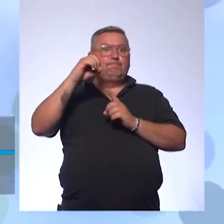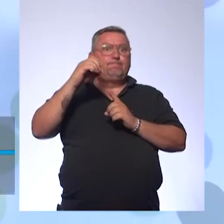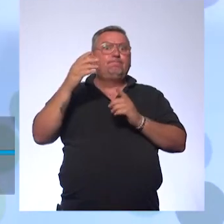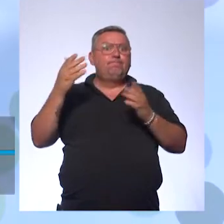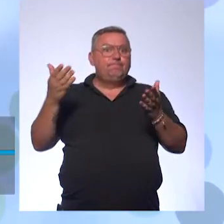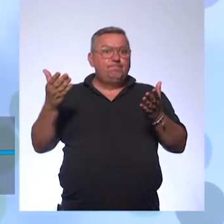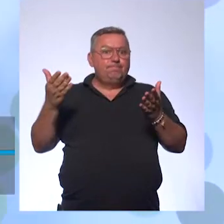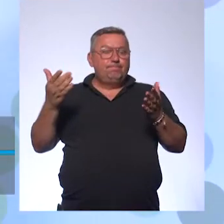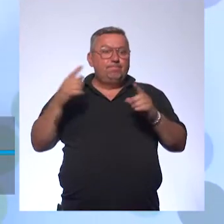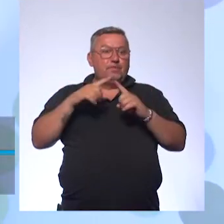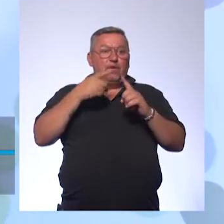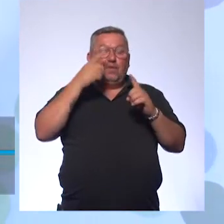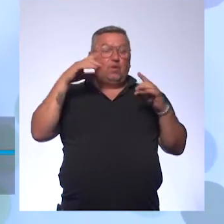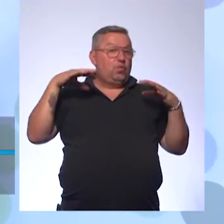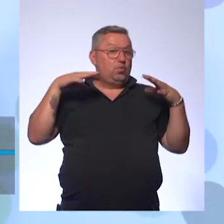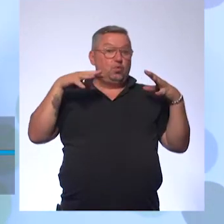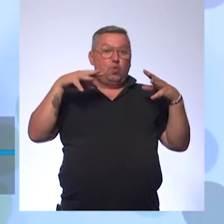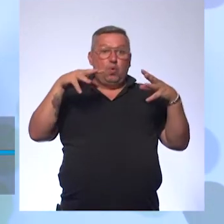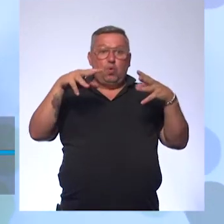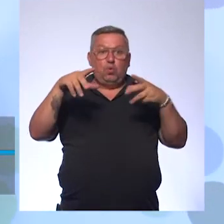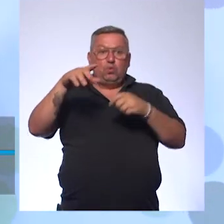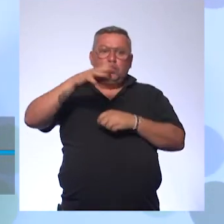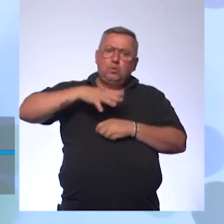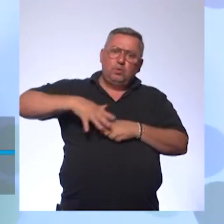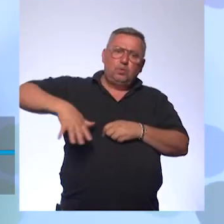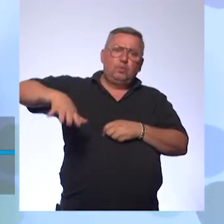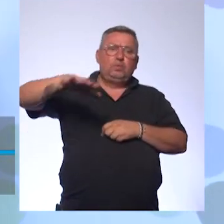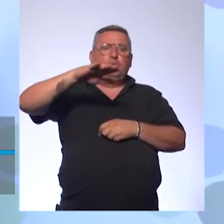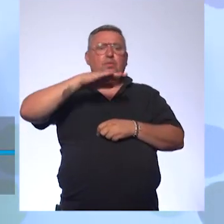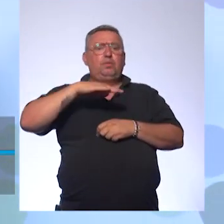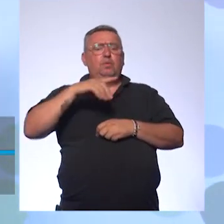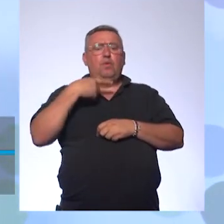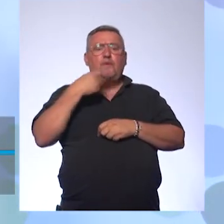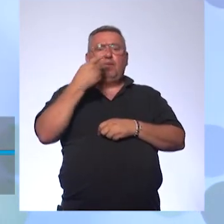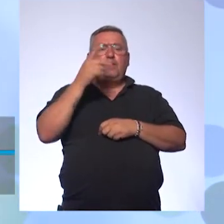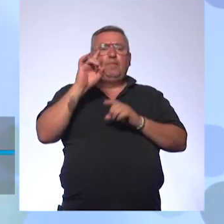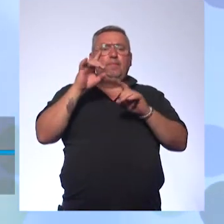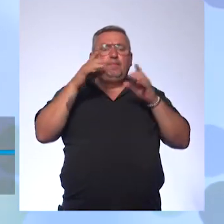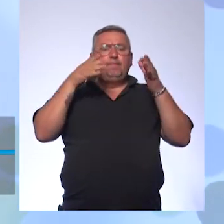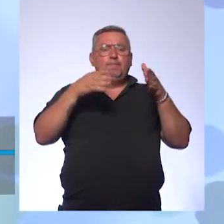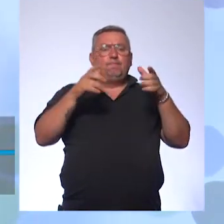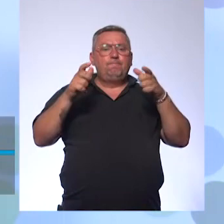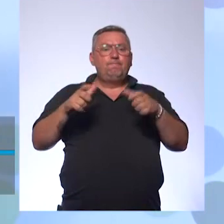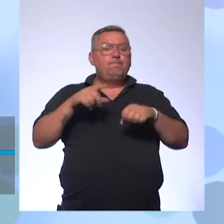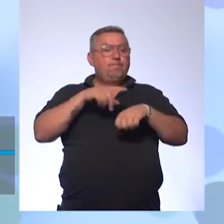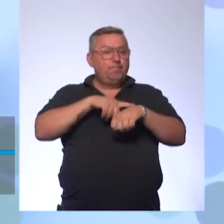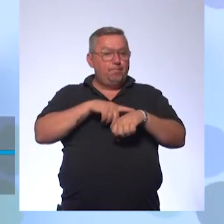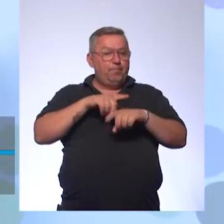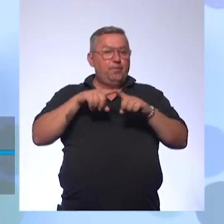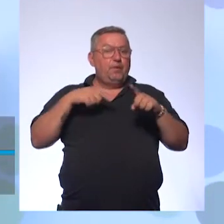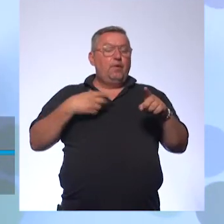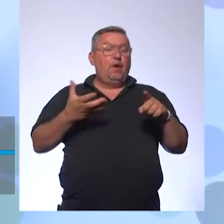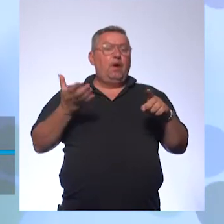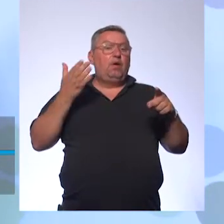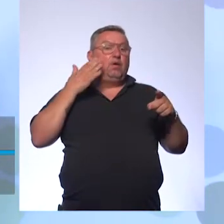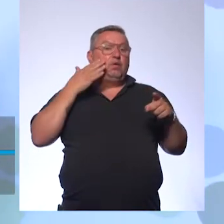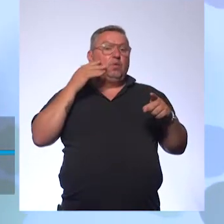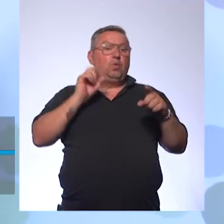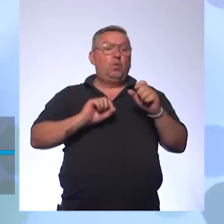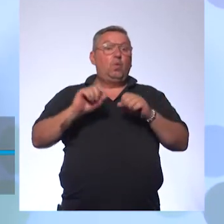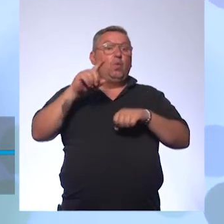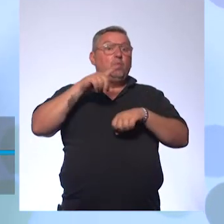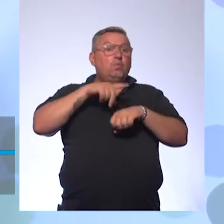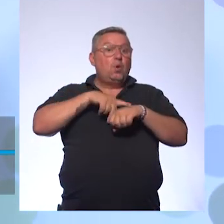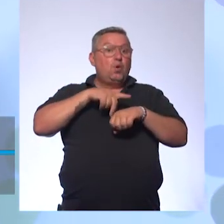de clima, a gente está falando do geralzão, certo? Não está falando especificamente de um momento. E eu quero saber agora do